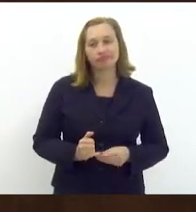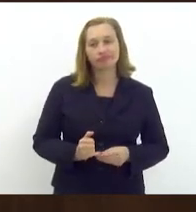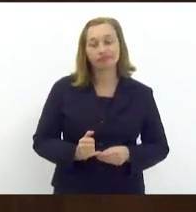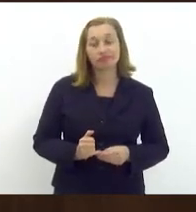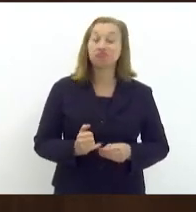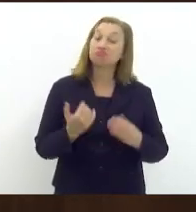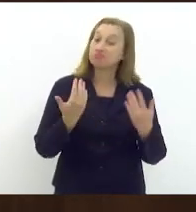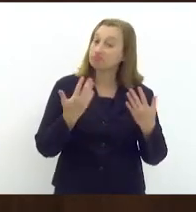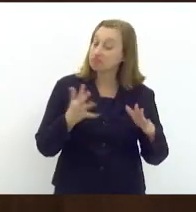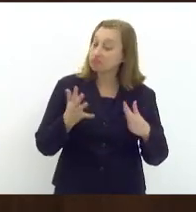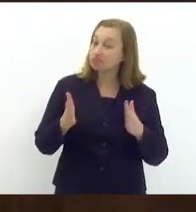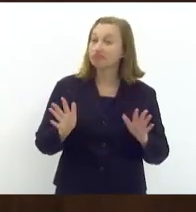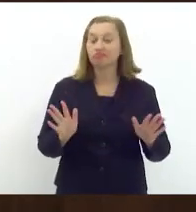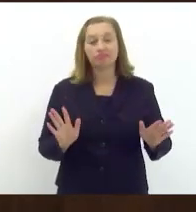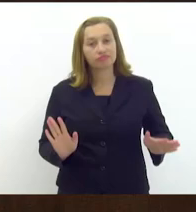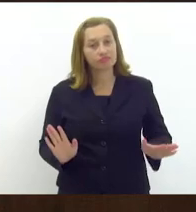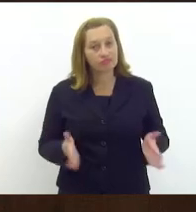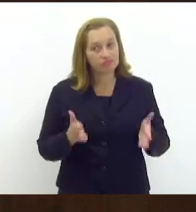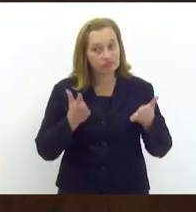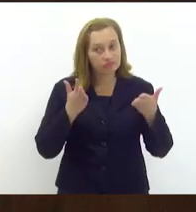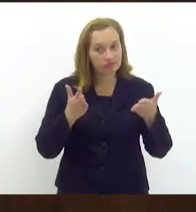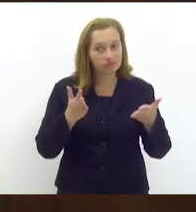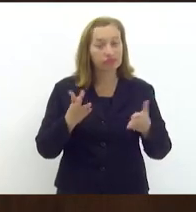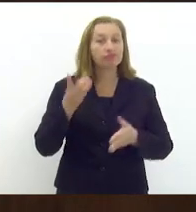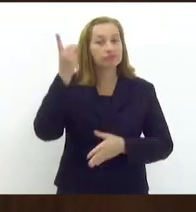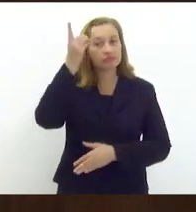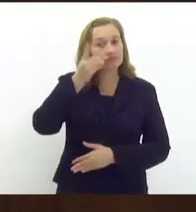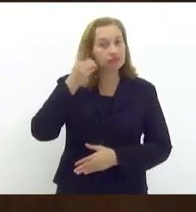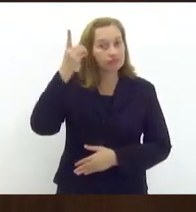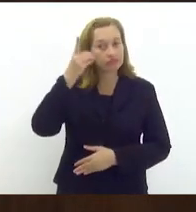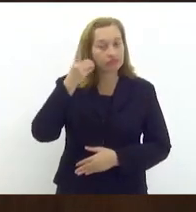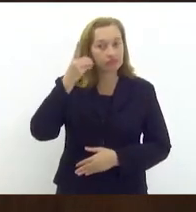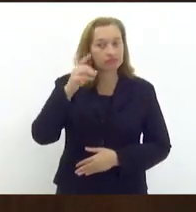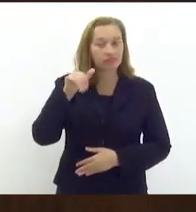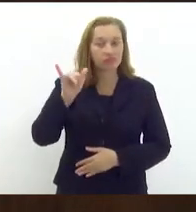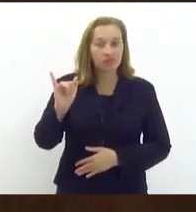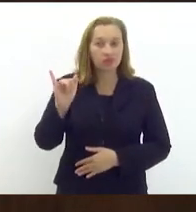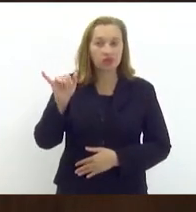elogiando a iniciativa do deputado Yuri